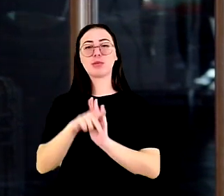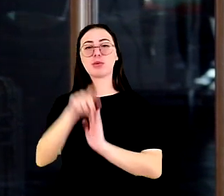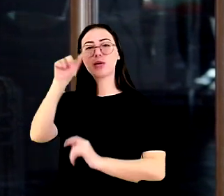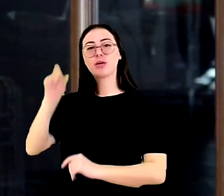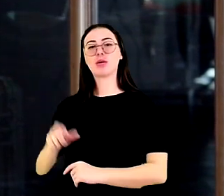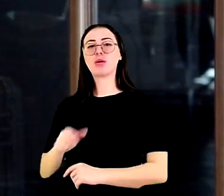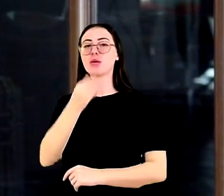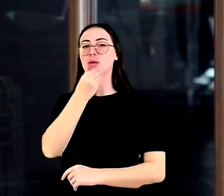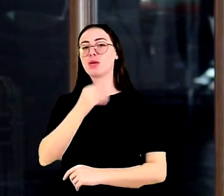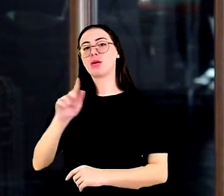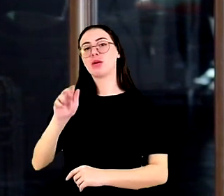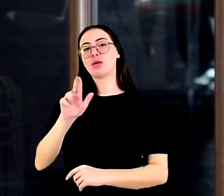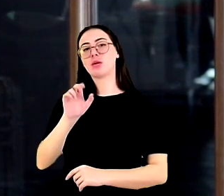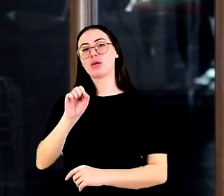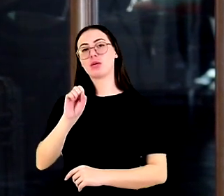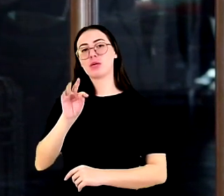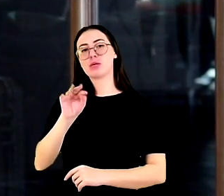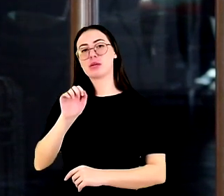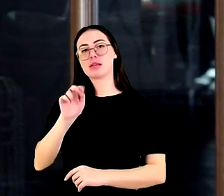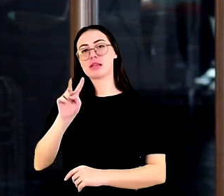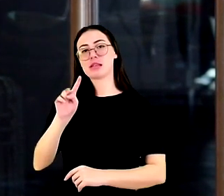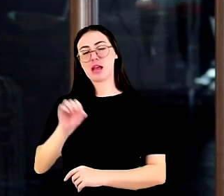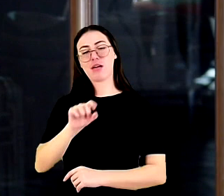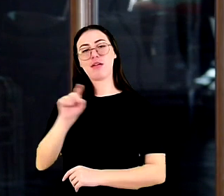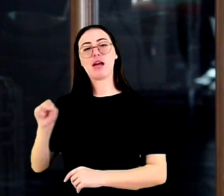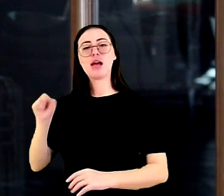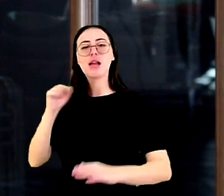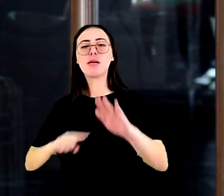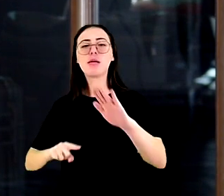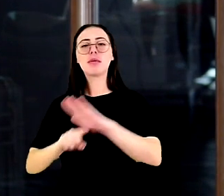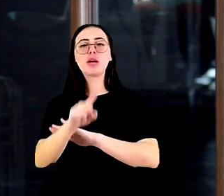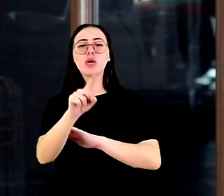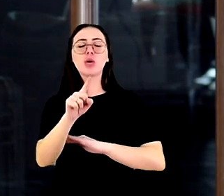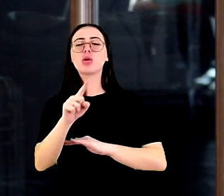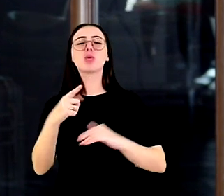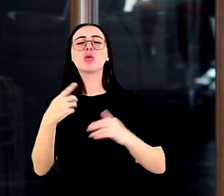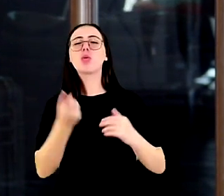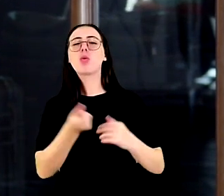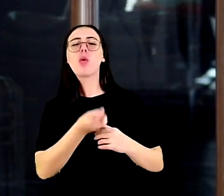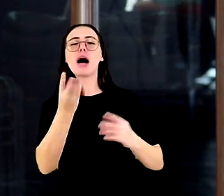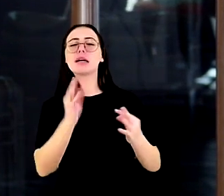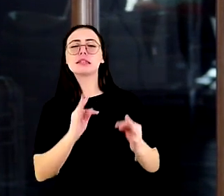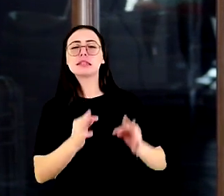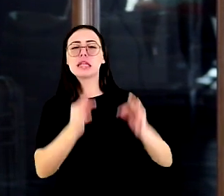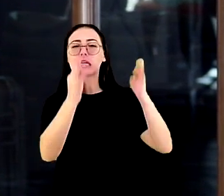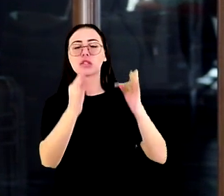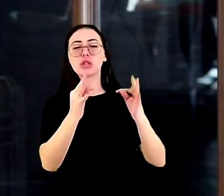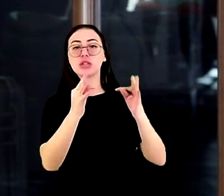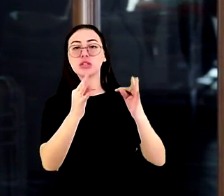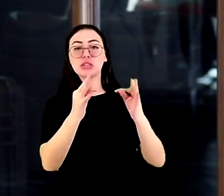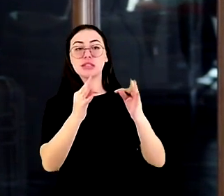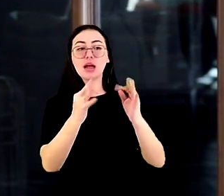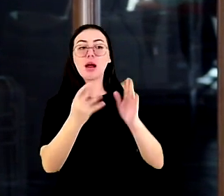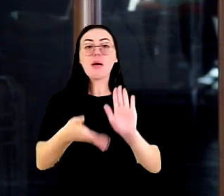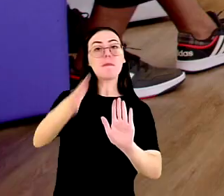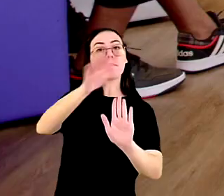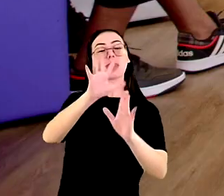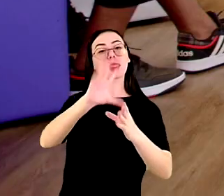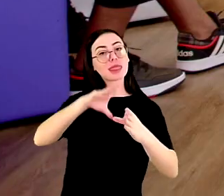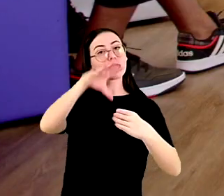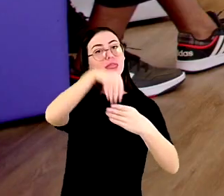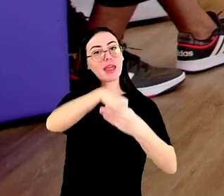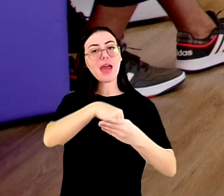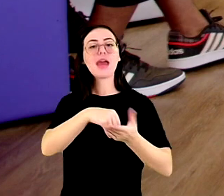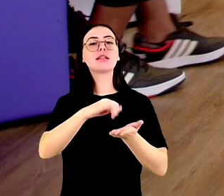as tecnologias-chave por trás do produto da Arable? Sensores, IoT, análise de dado? É uma ótima